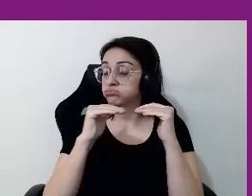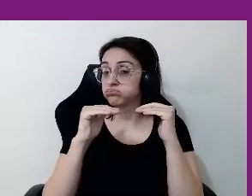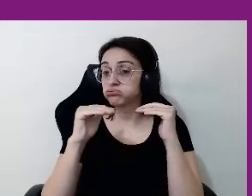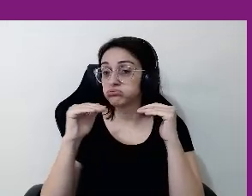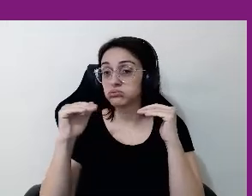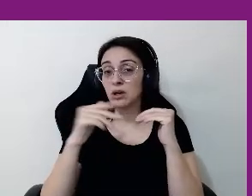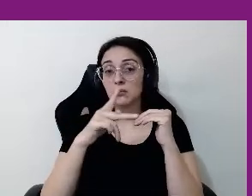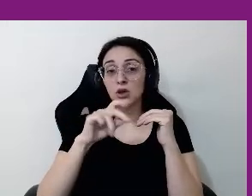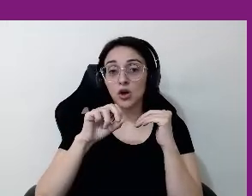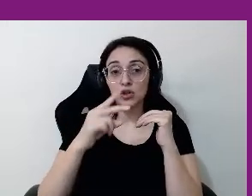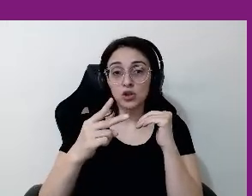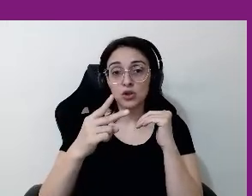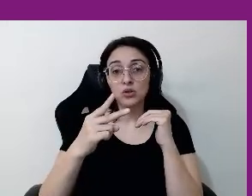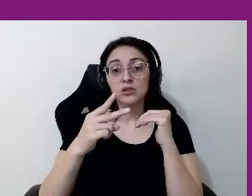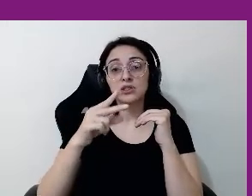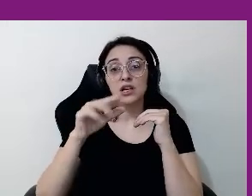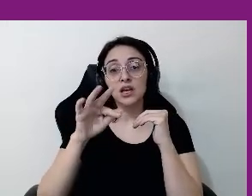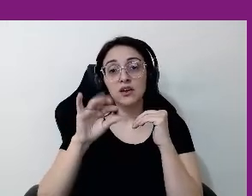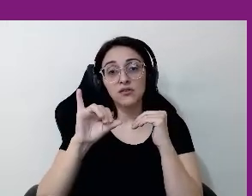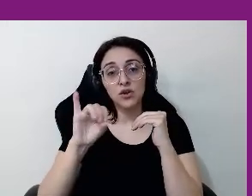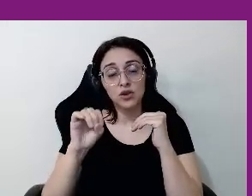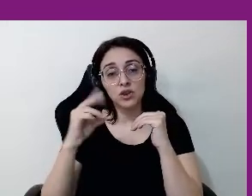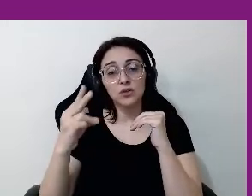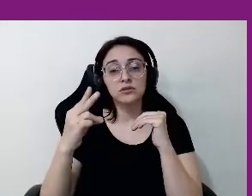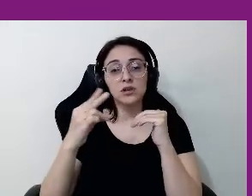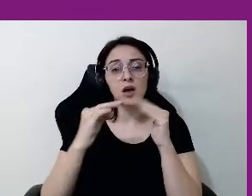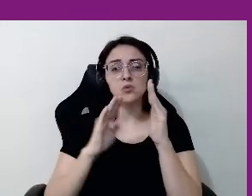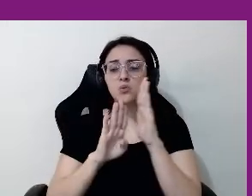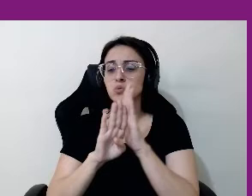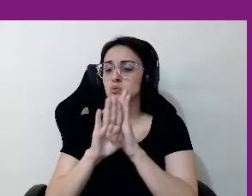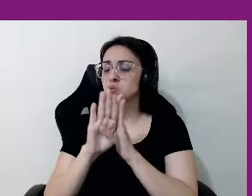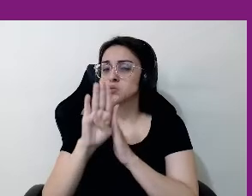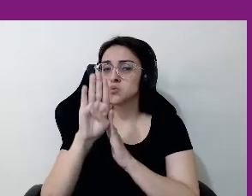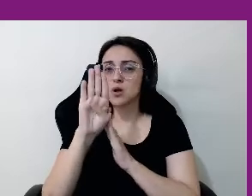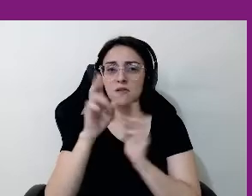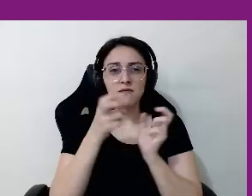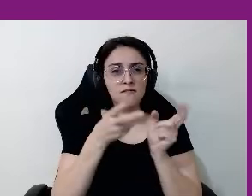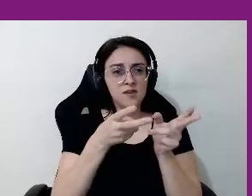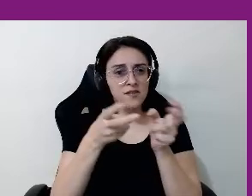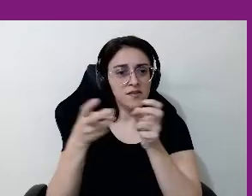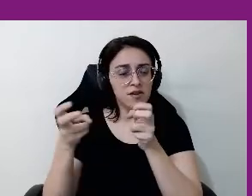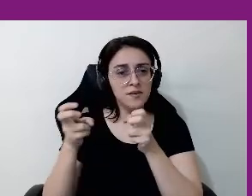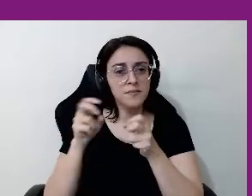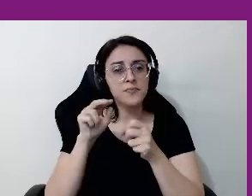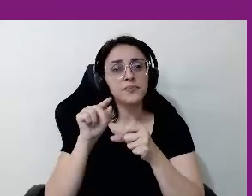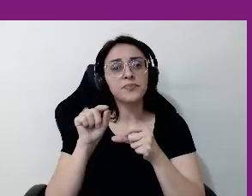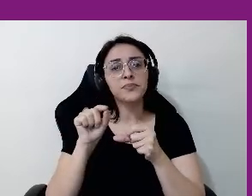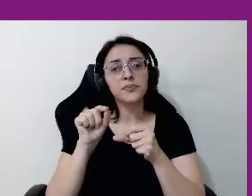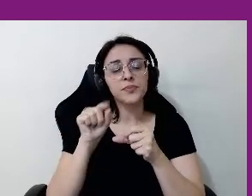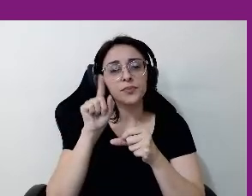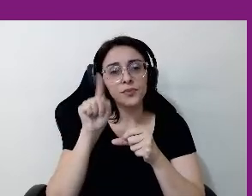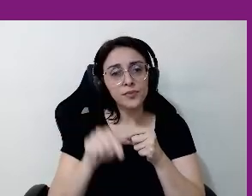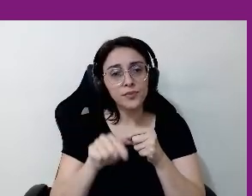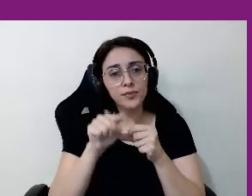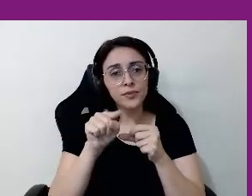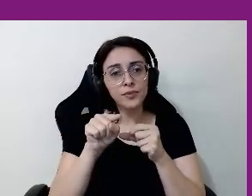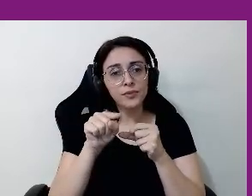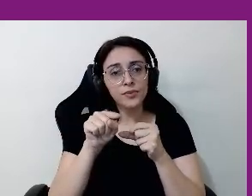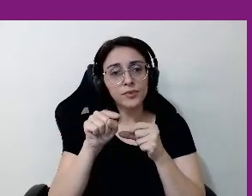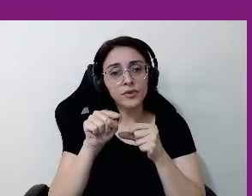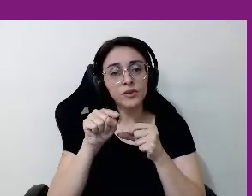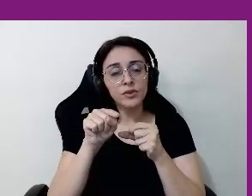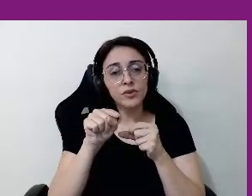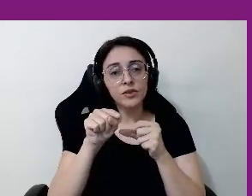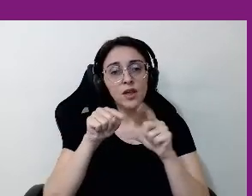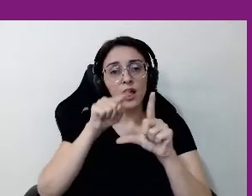a PO2 e FO2 sempre alta, que a gente vê que é um dos